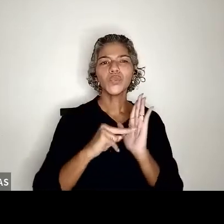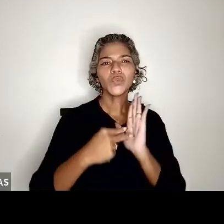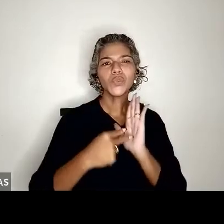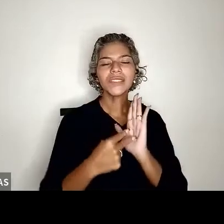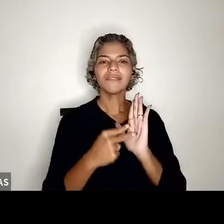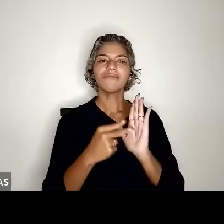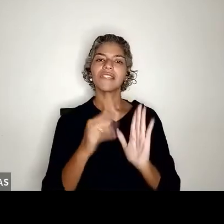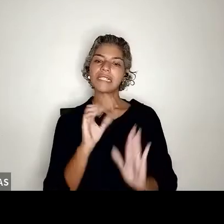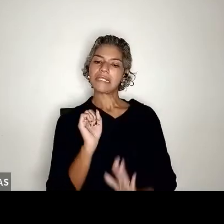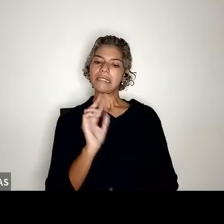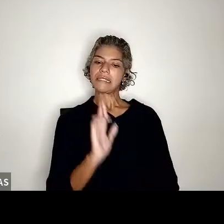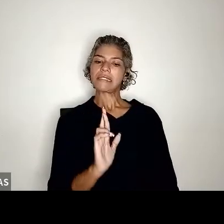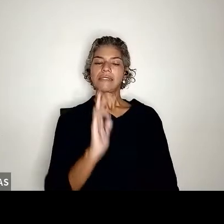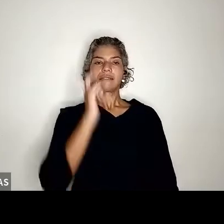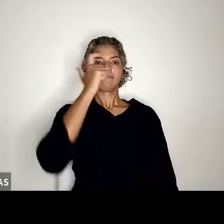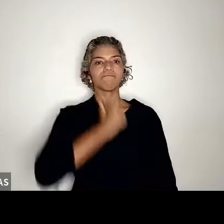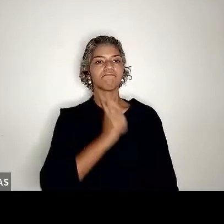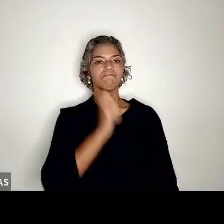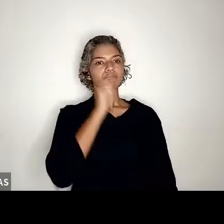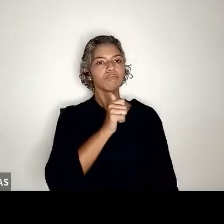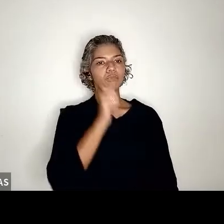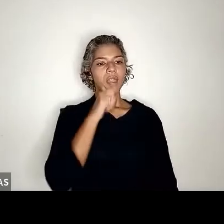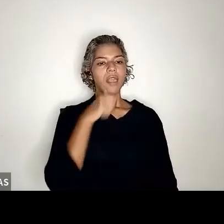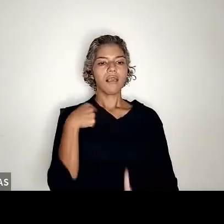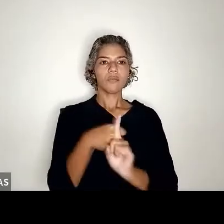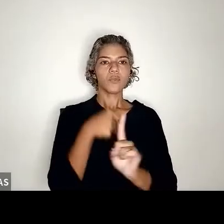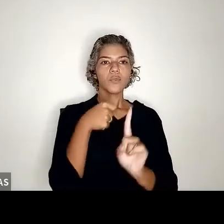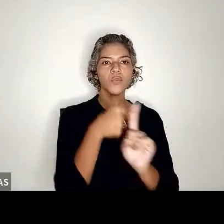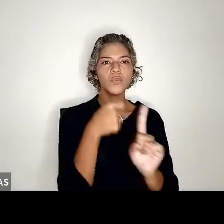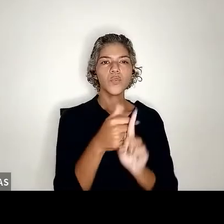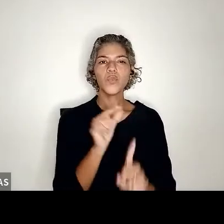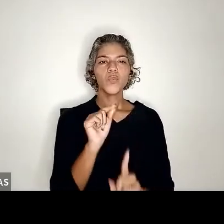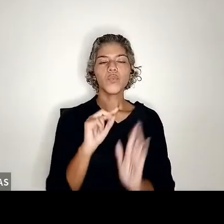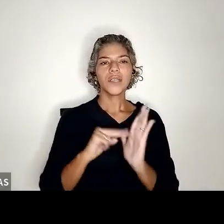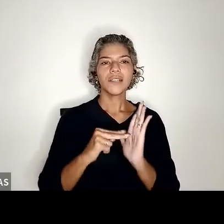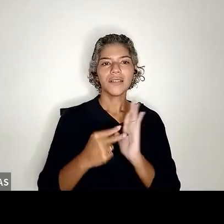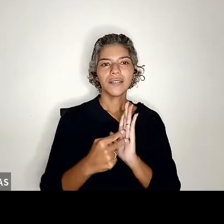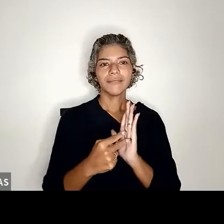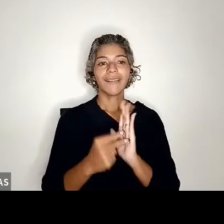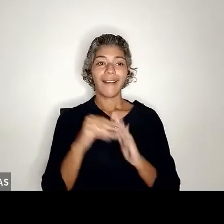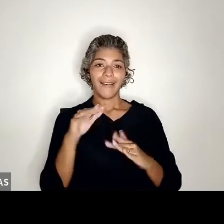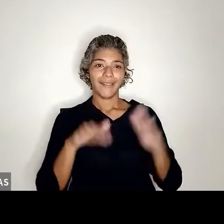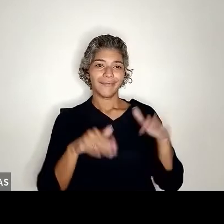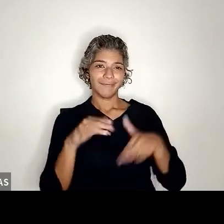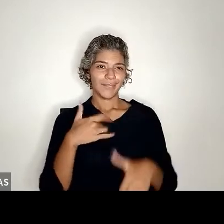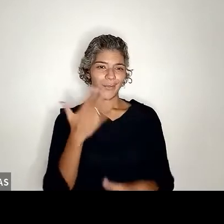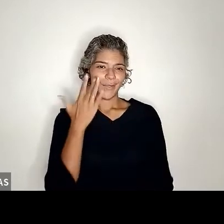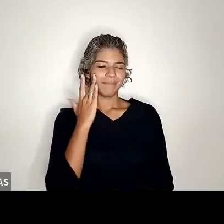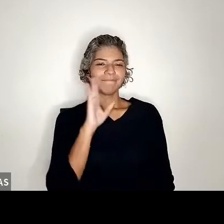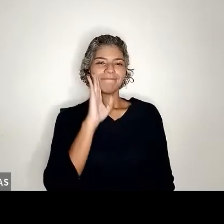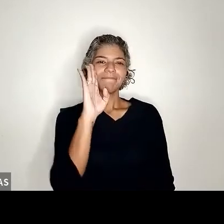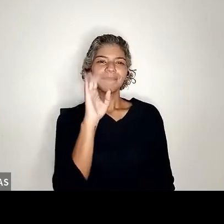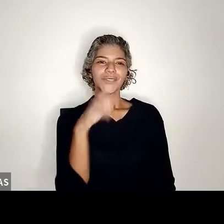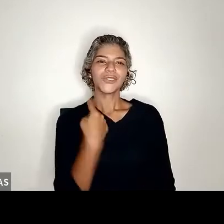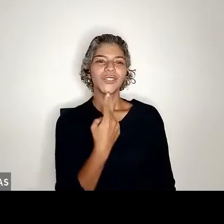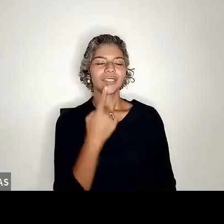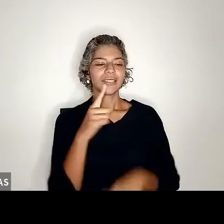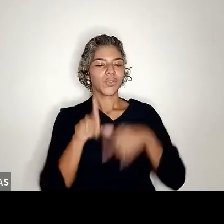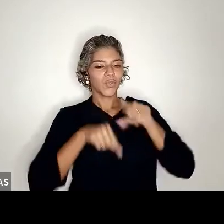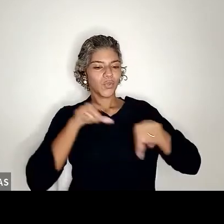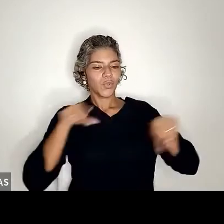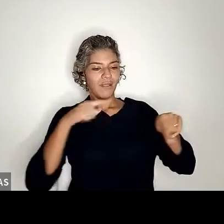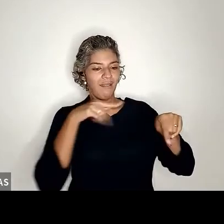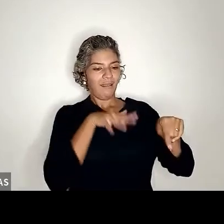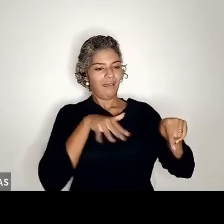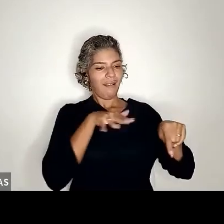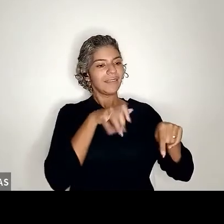mulher acadêmica ativista, né? De alguma maneira, eu acho que a gente, principalmente a gente que escolhe as áreas, essas áreas da saúde, as